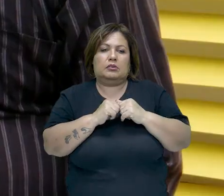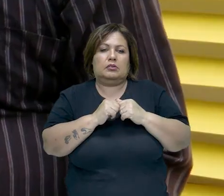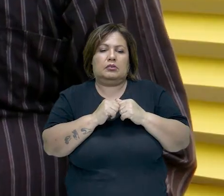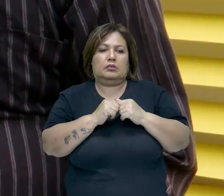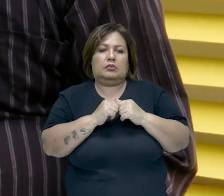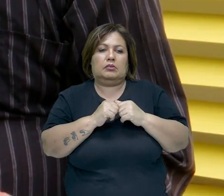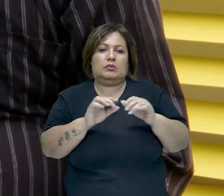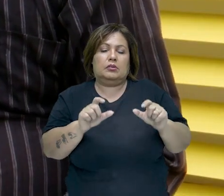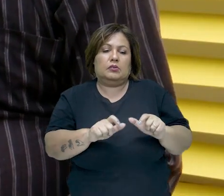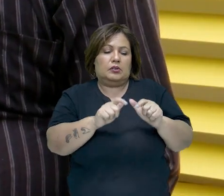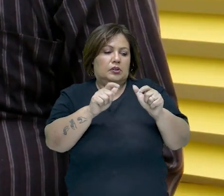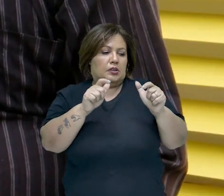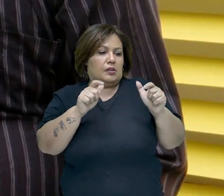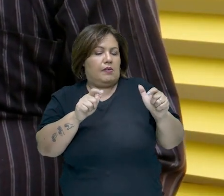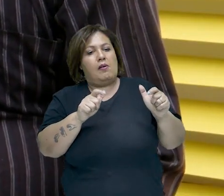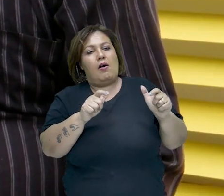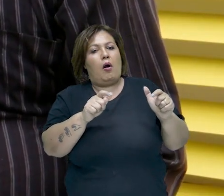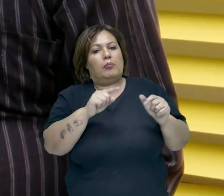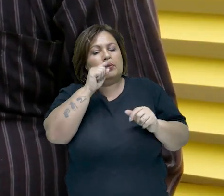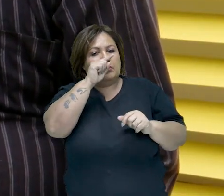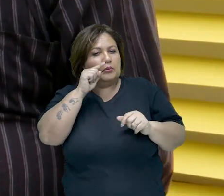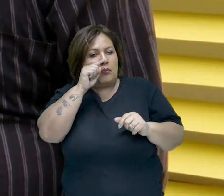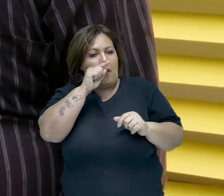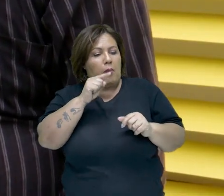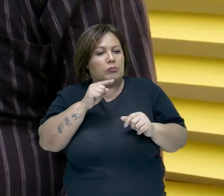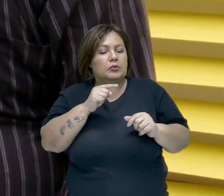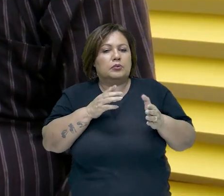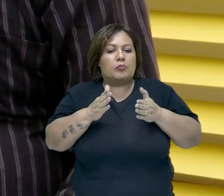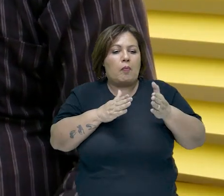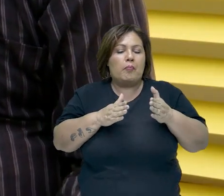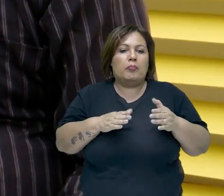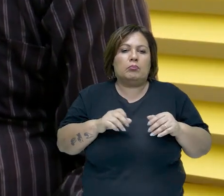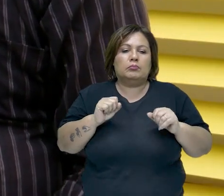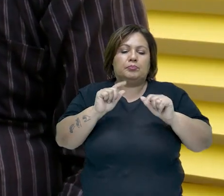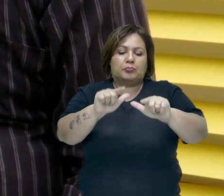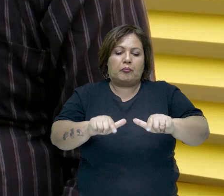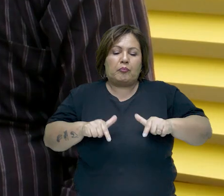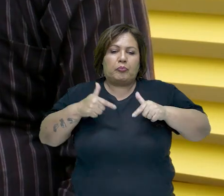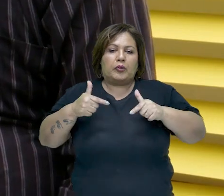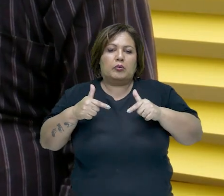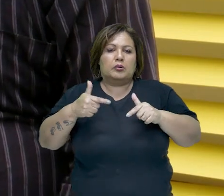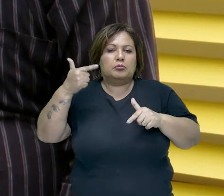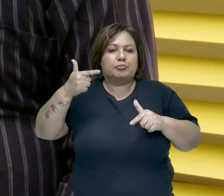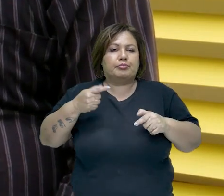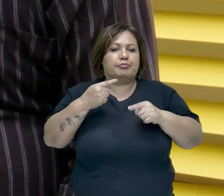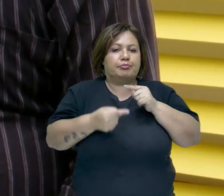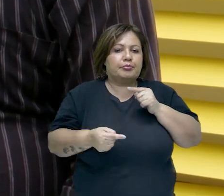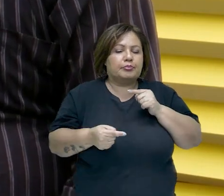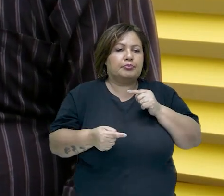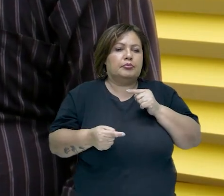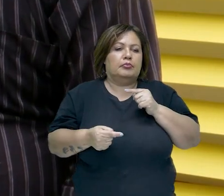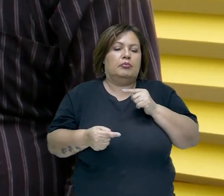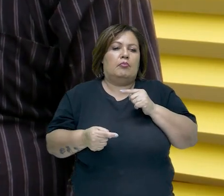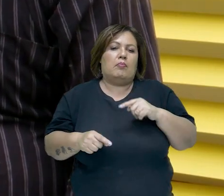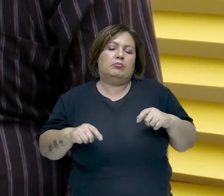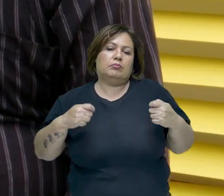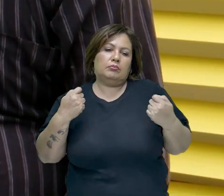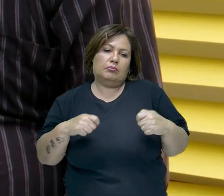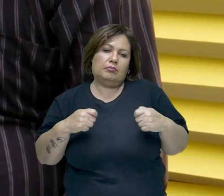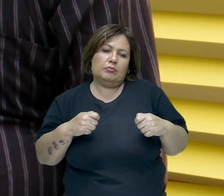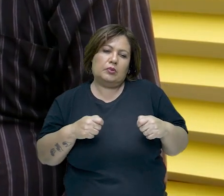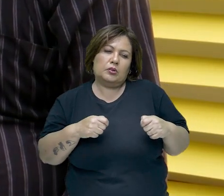Você aumenta a possibilidade do acesso ao porte legal de arma. É preciso